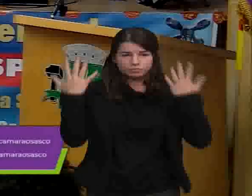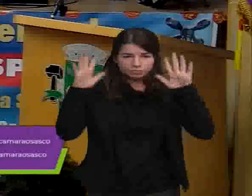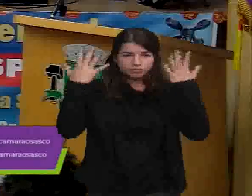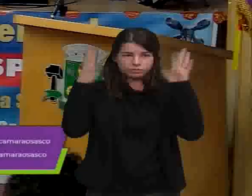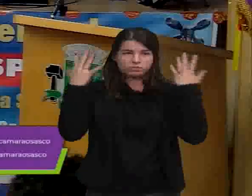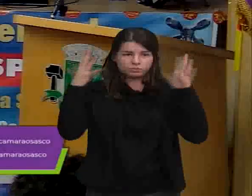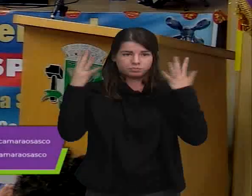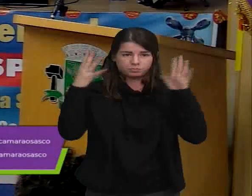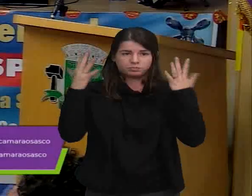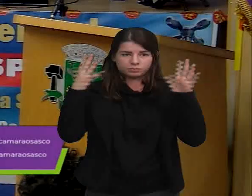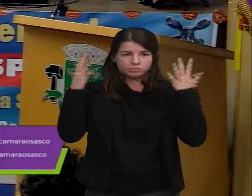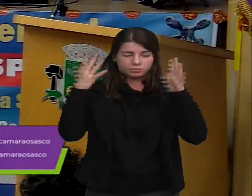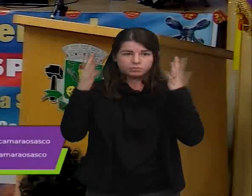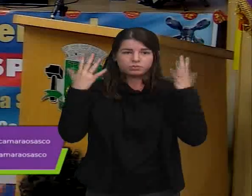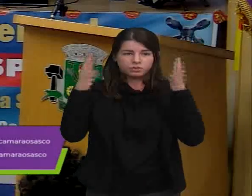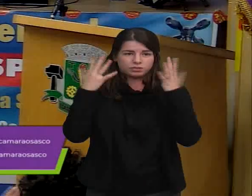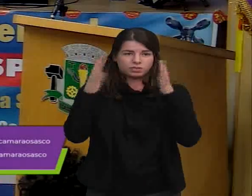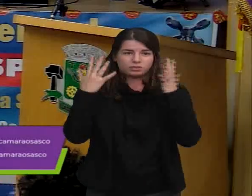Obrigada.